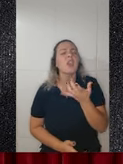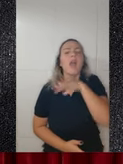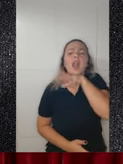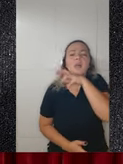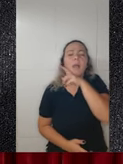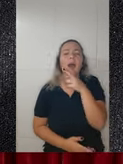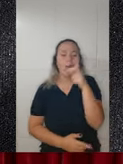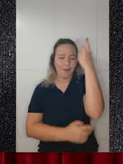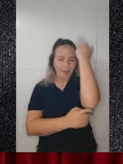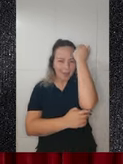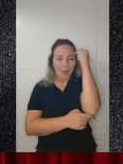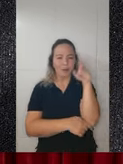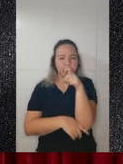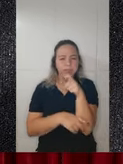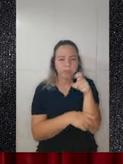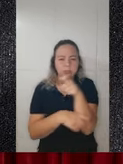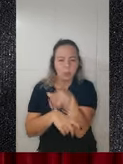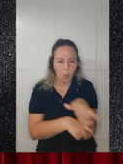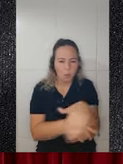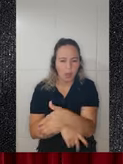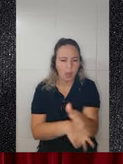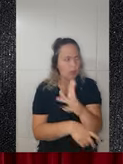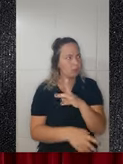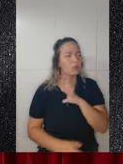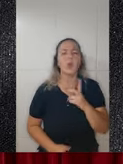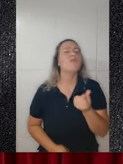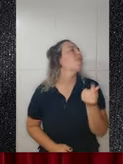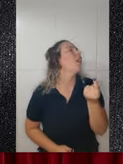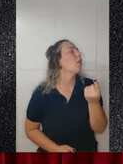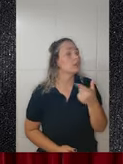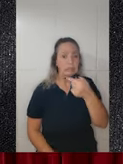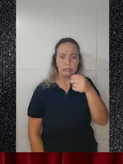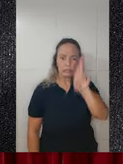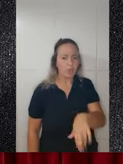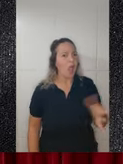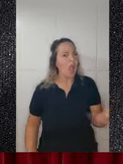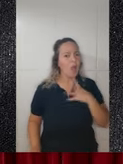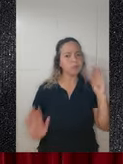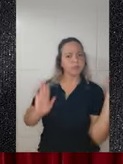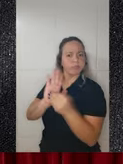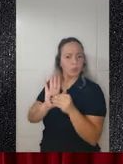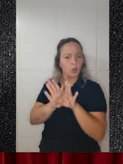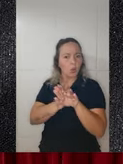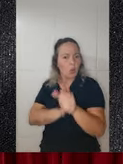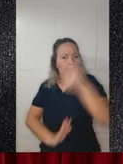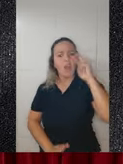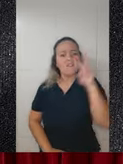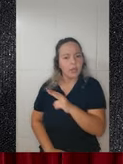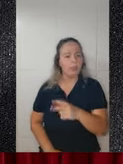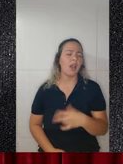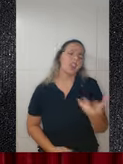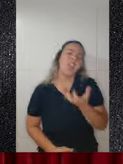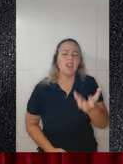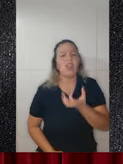amor, quero ver o cavalo marinho. Falei, pô, quanto é que é pra ver o cavalo marinho? Cara, R$70. Falei, pô, bota no Google esse cavalo marinho. Falou, não, tem que ver o cavalo marinho, é muito legal o